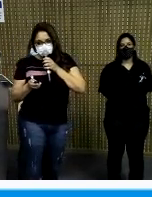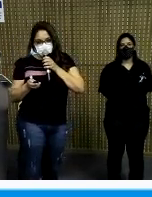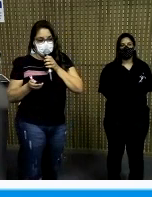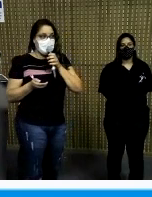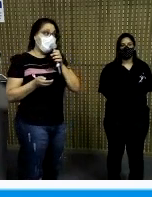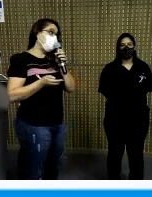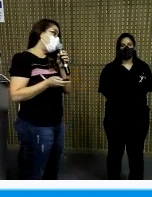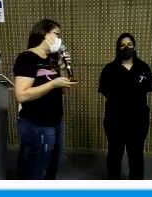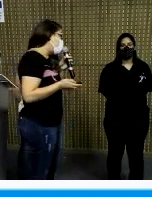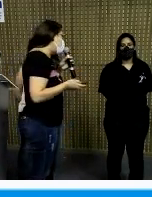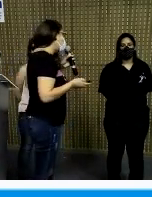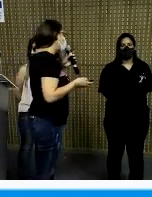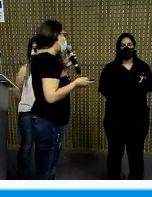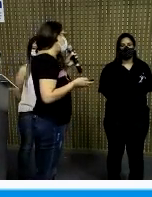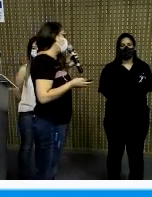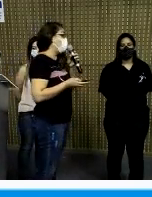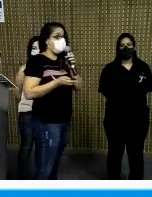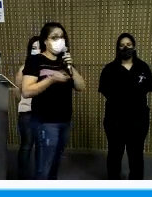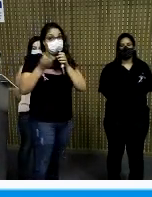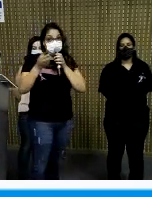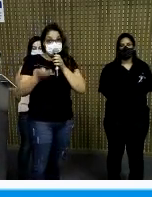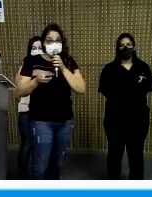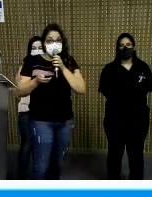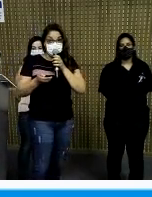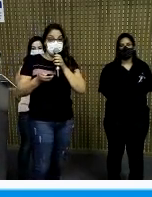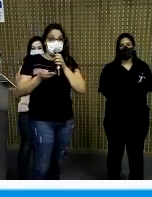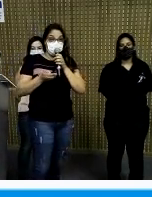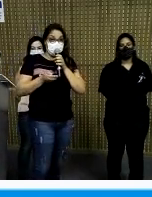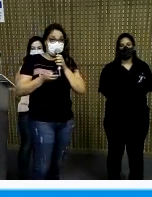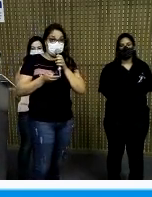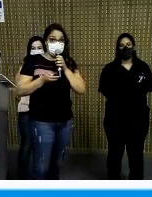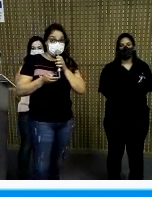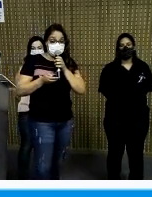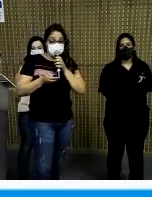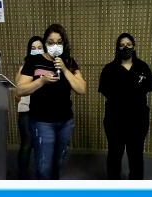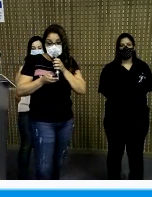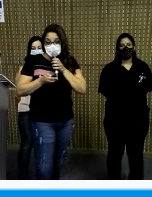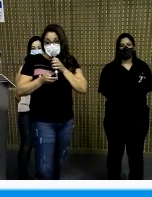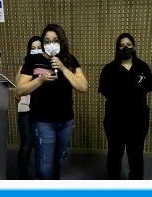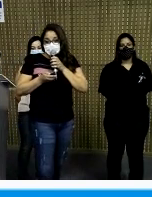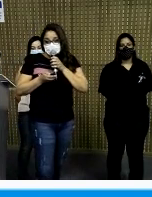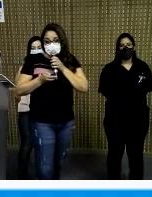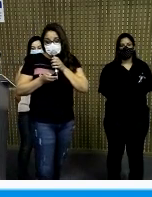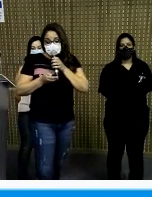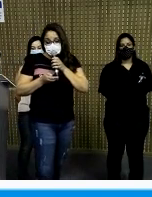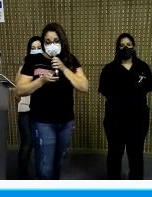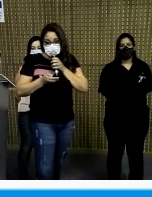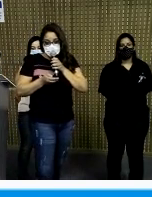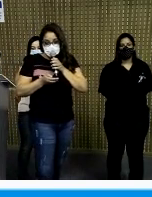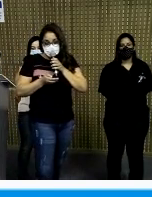diminuição, né? Até porque a gente teve alteração do nosso território, conforme eu falei no início, né?